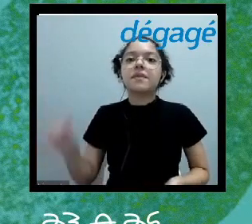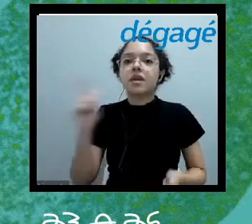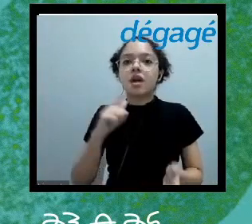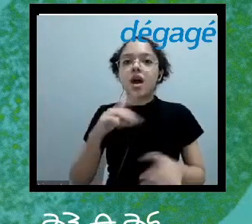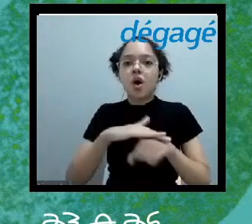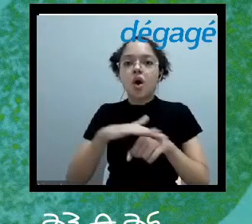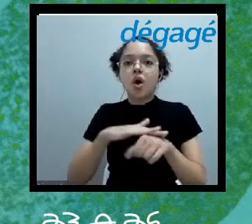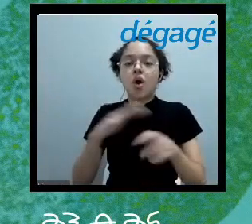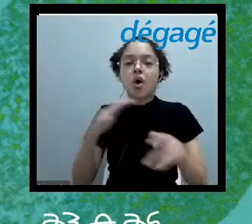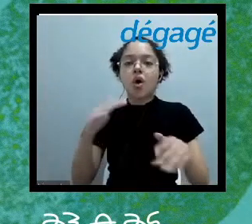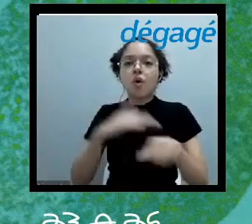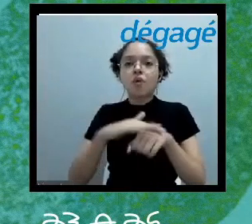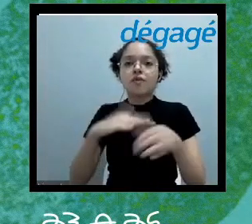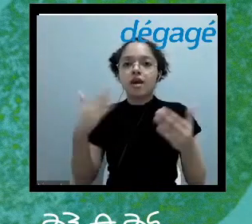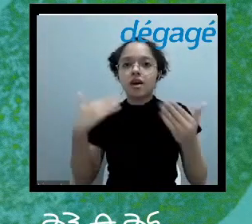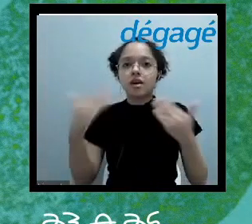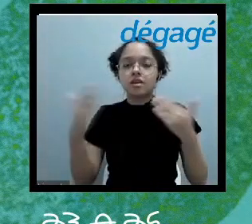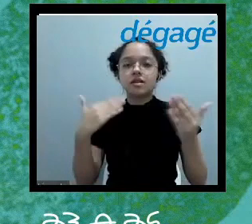importante mesmo você